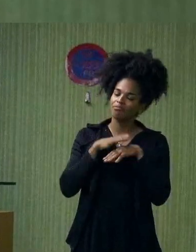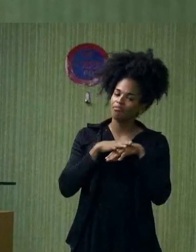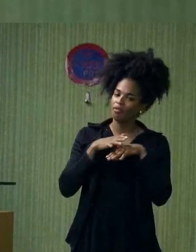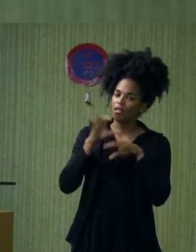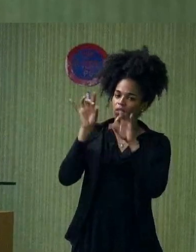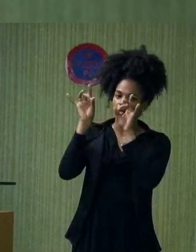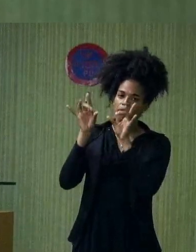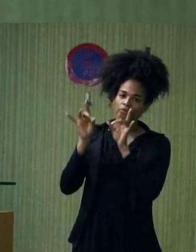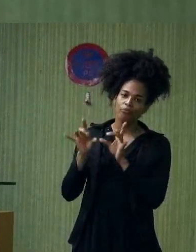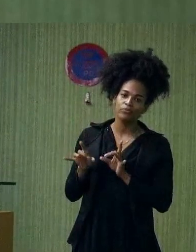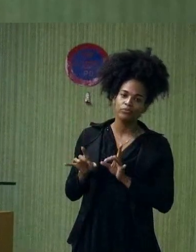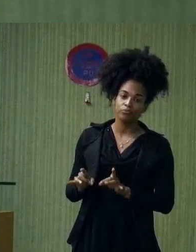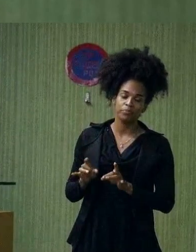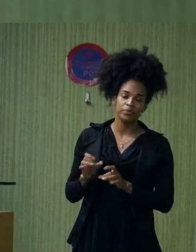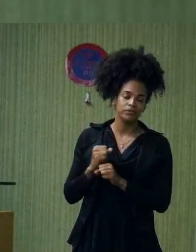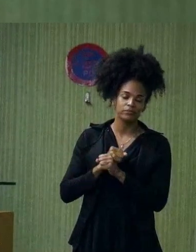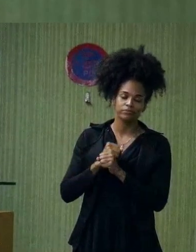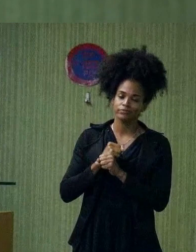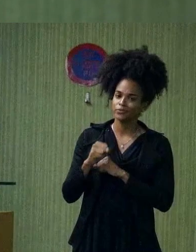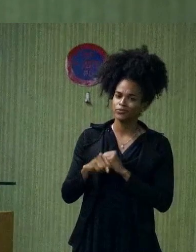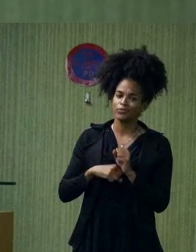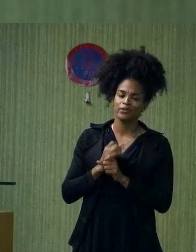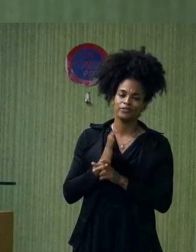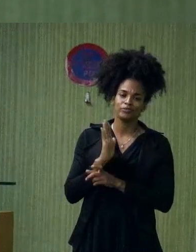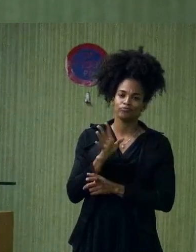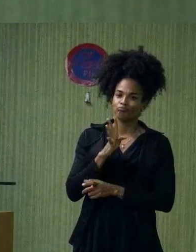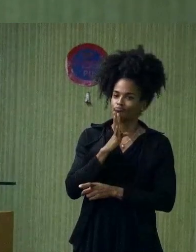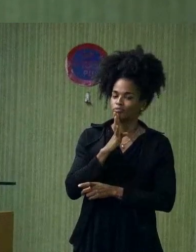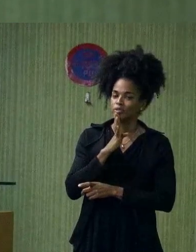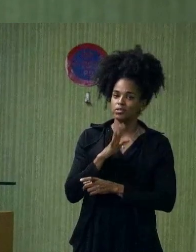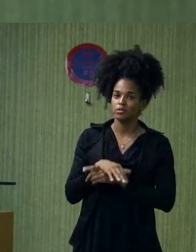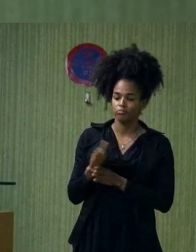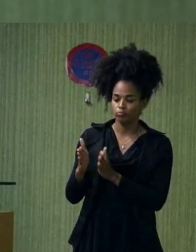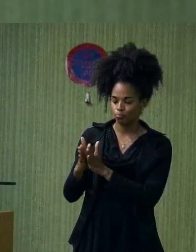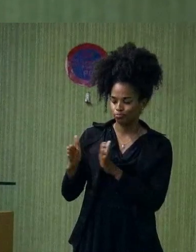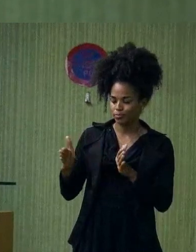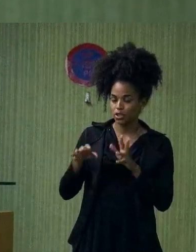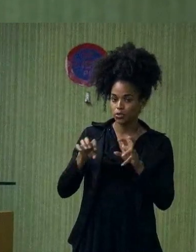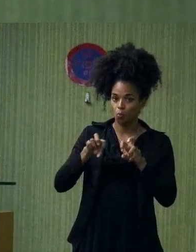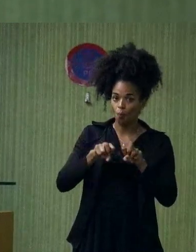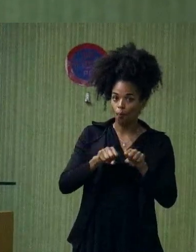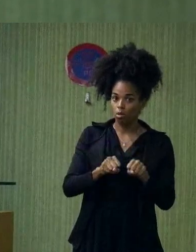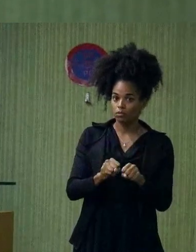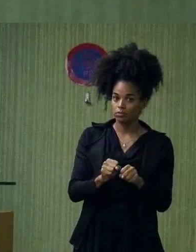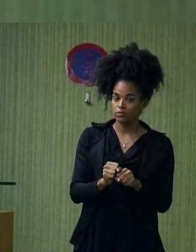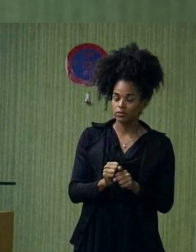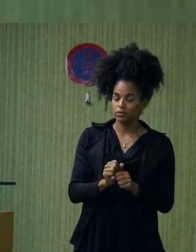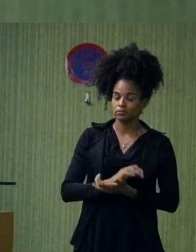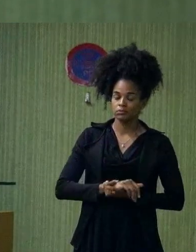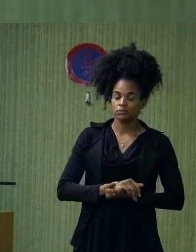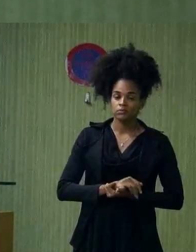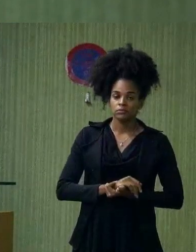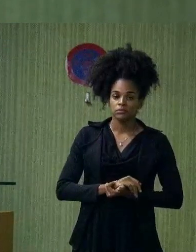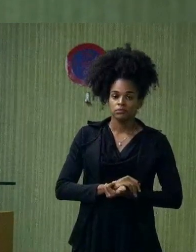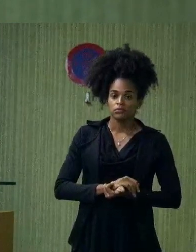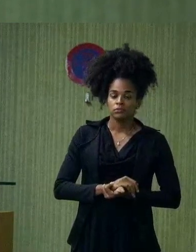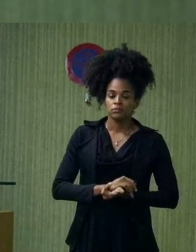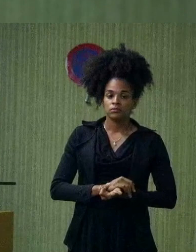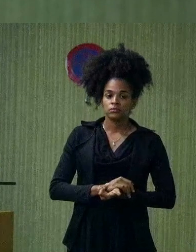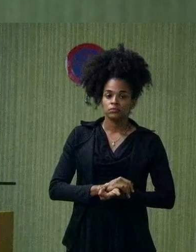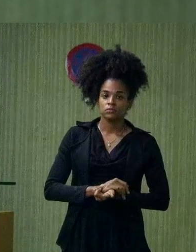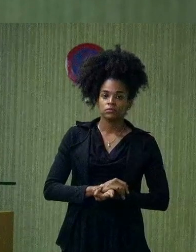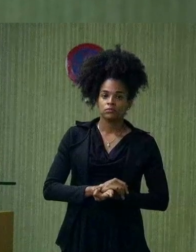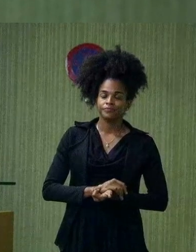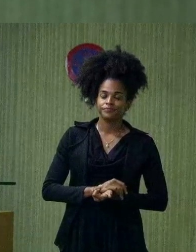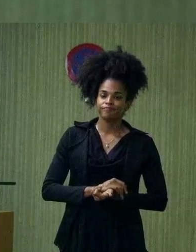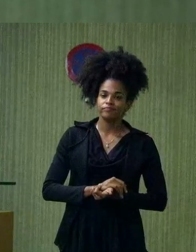eh todo ano há muito tempo por causa da estiagem eu já conhecia essa situação expedição